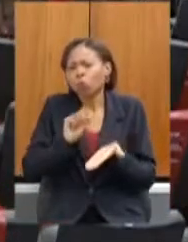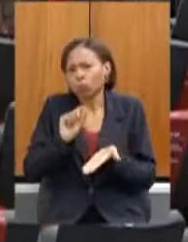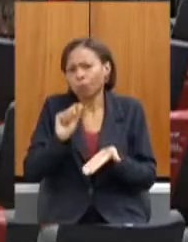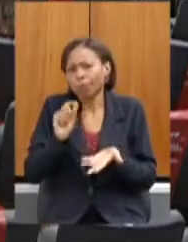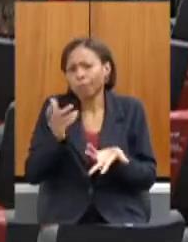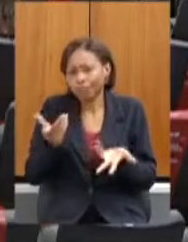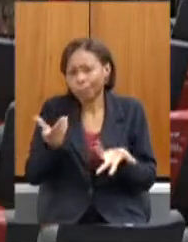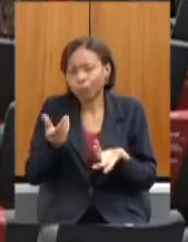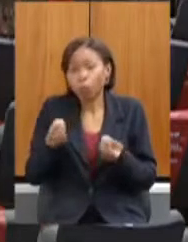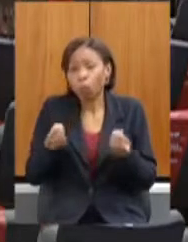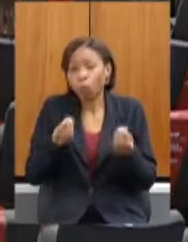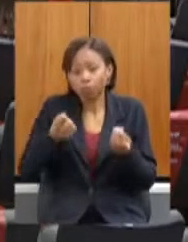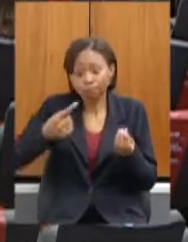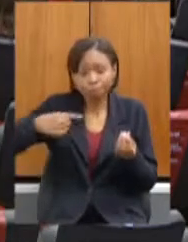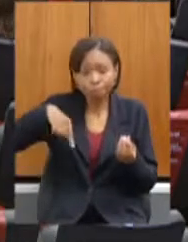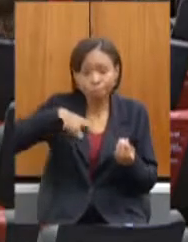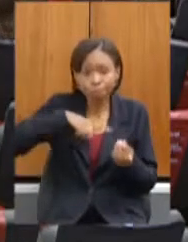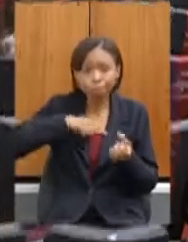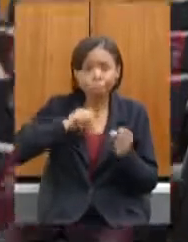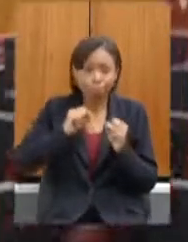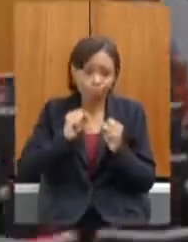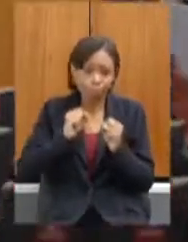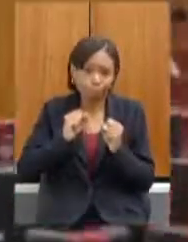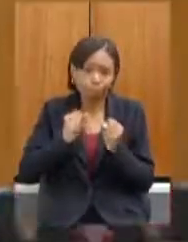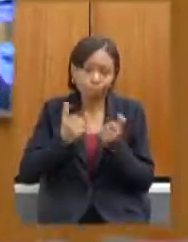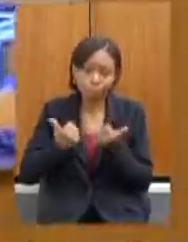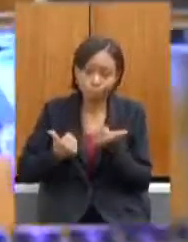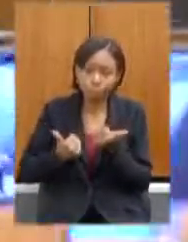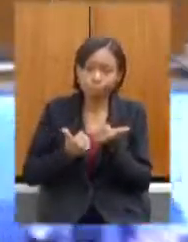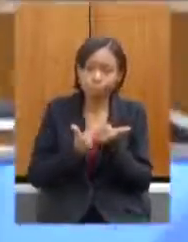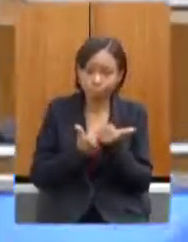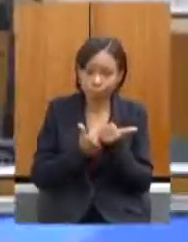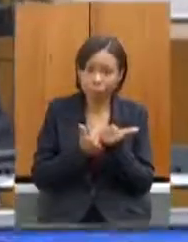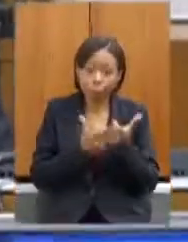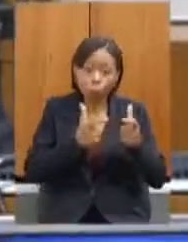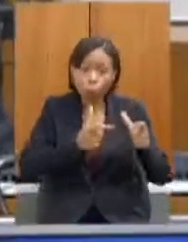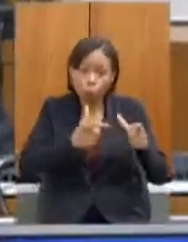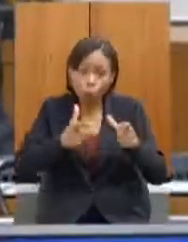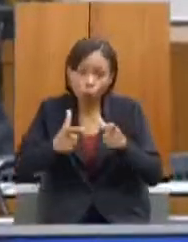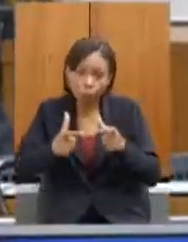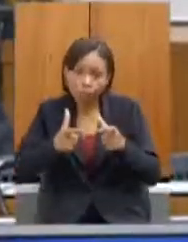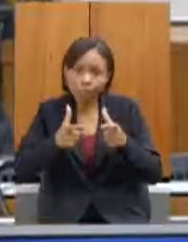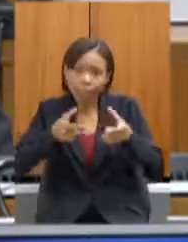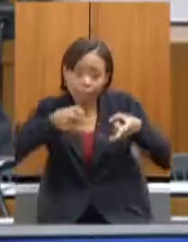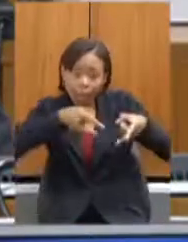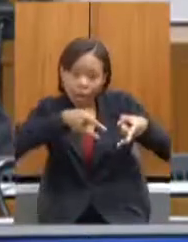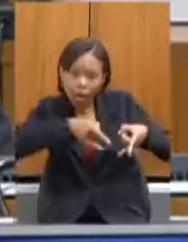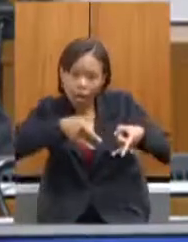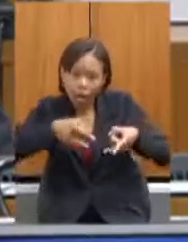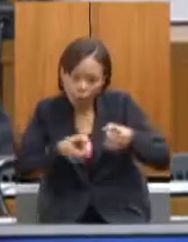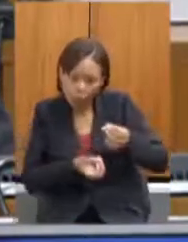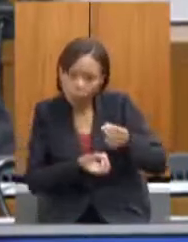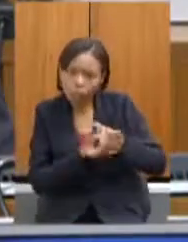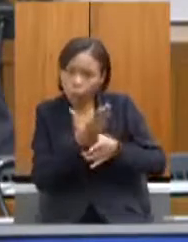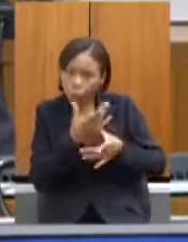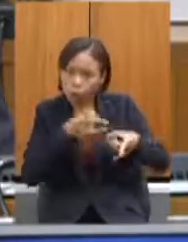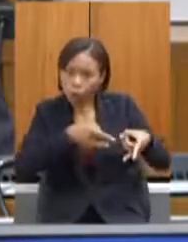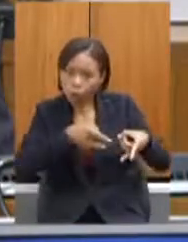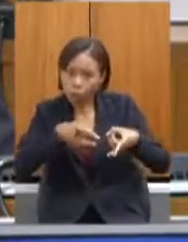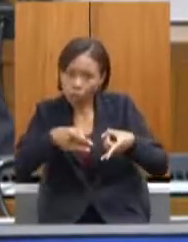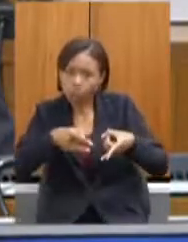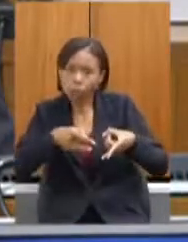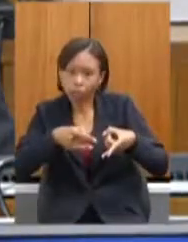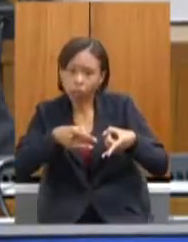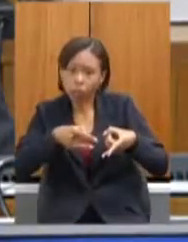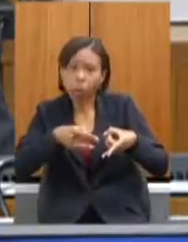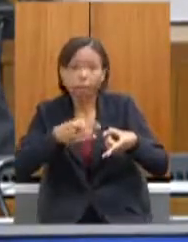poderíamos a apoiar a onde se abriu o leite para que esses leitz tão se tornassem perenes isso para